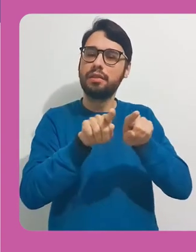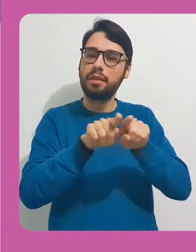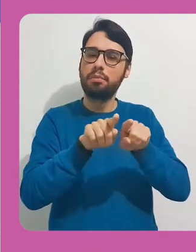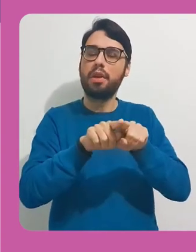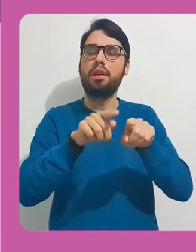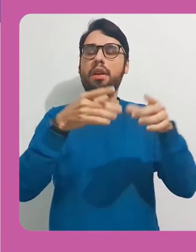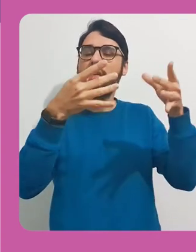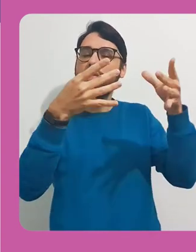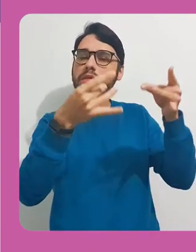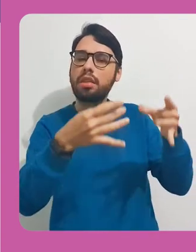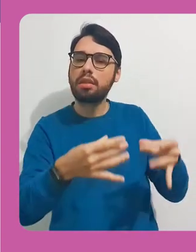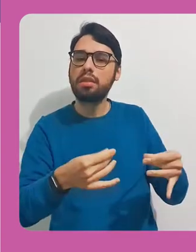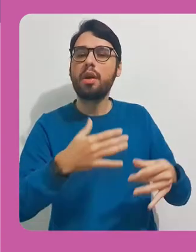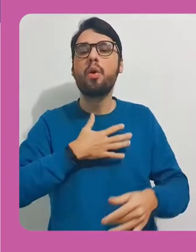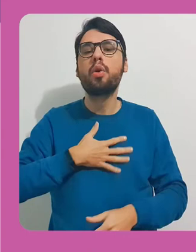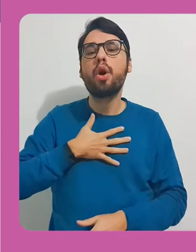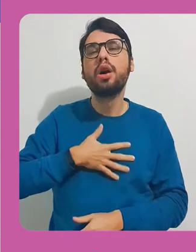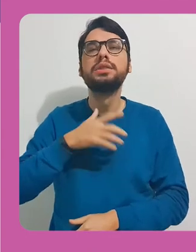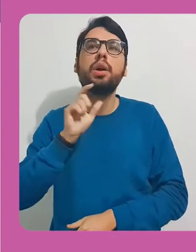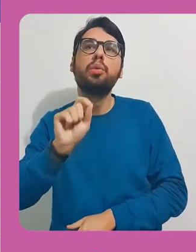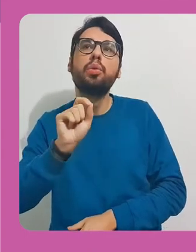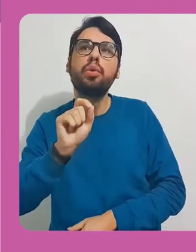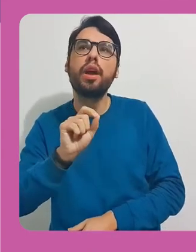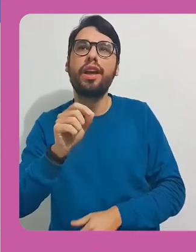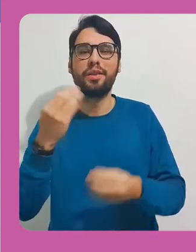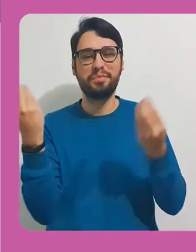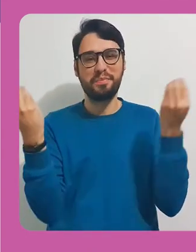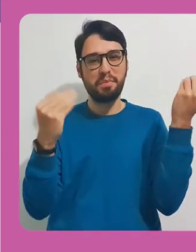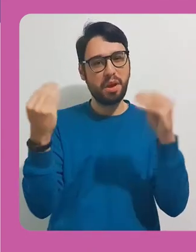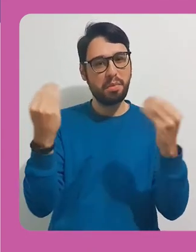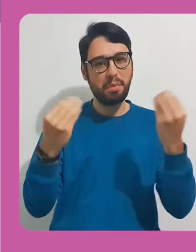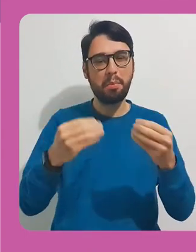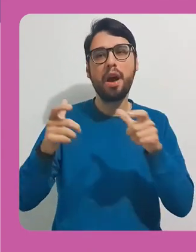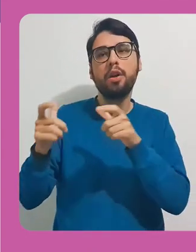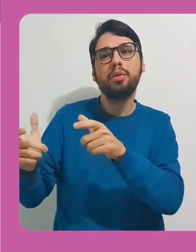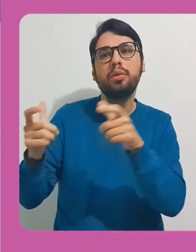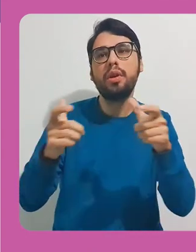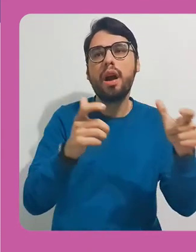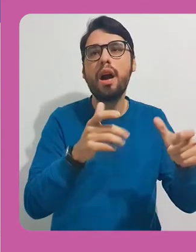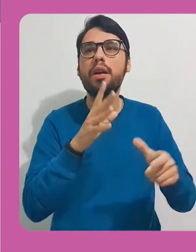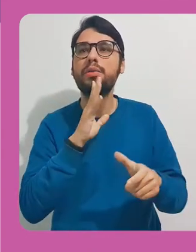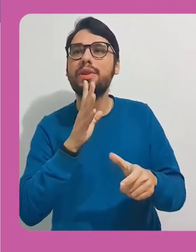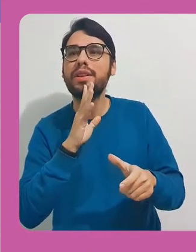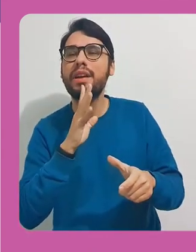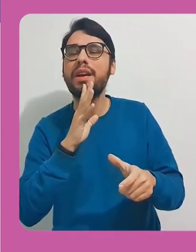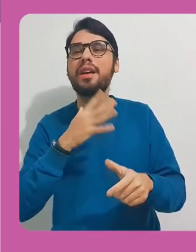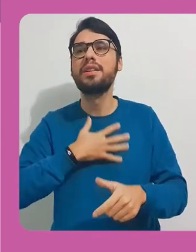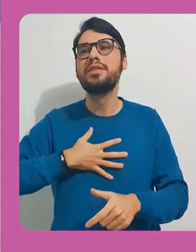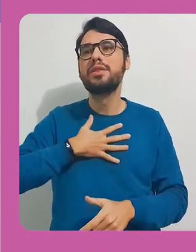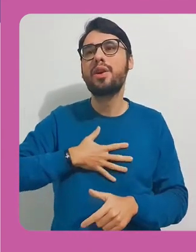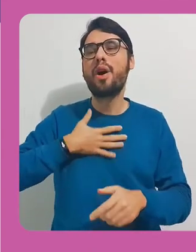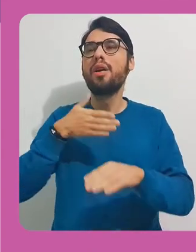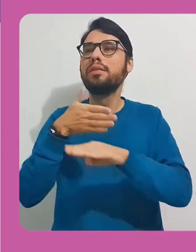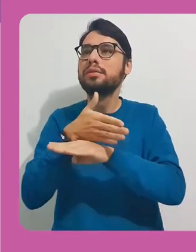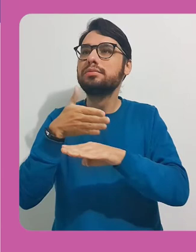pessoas, professores, que colocam quais são seus hobbies e os lugares que